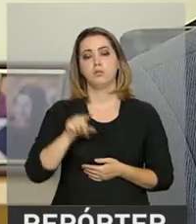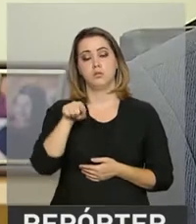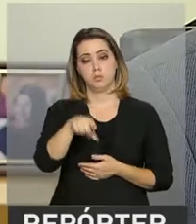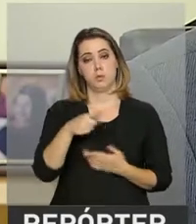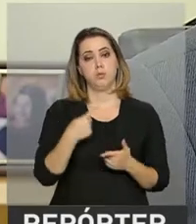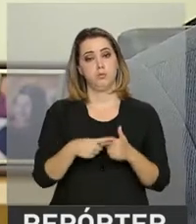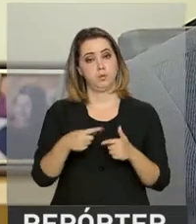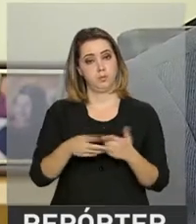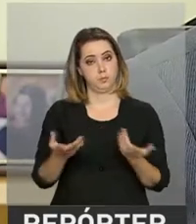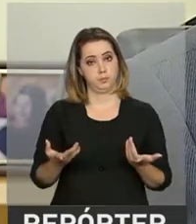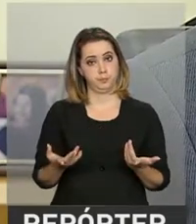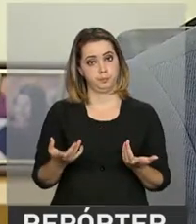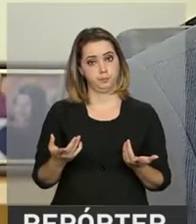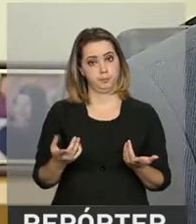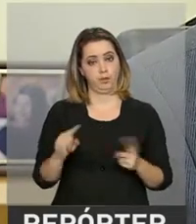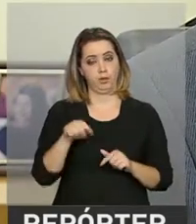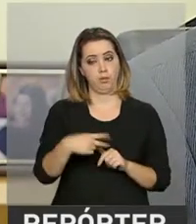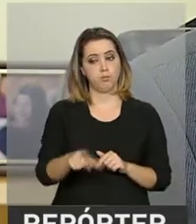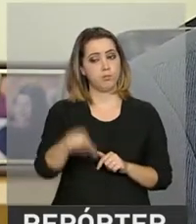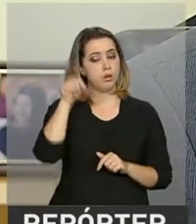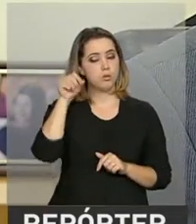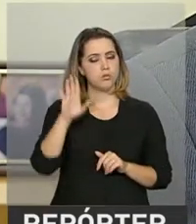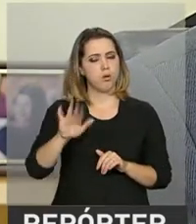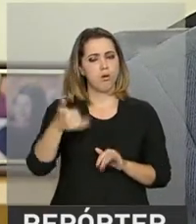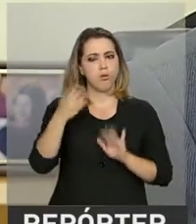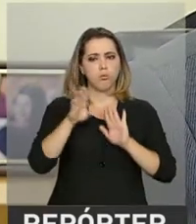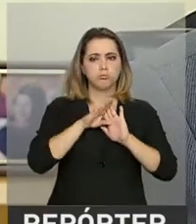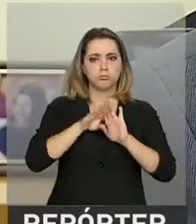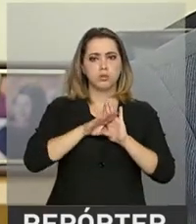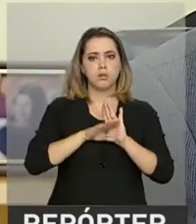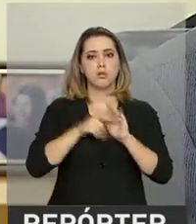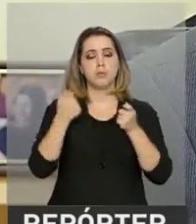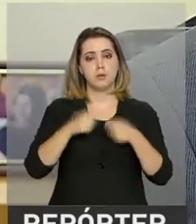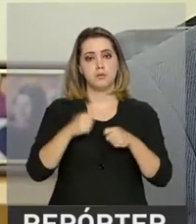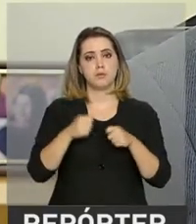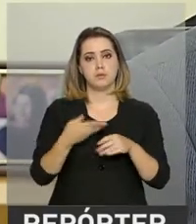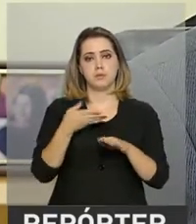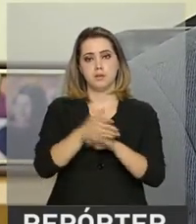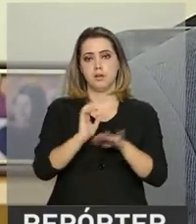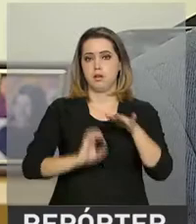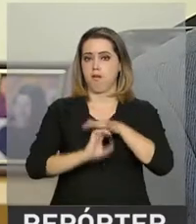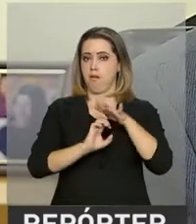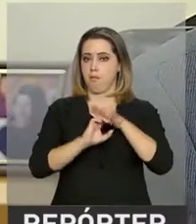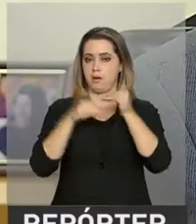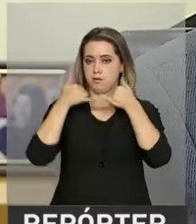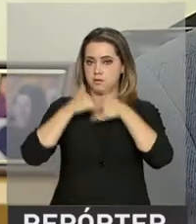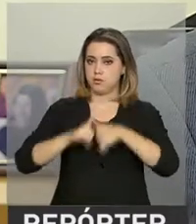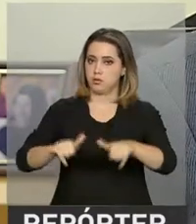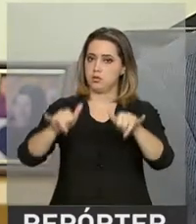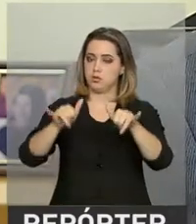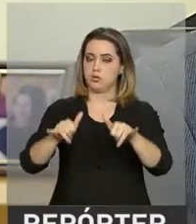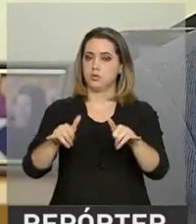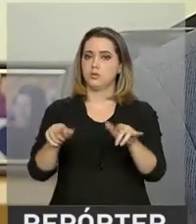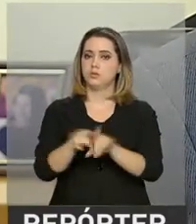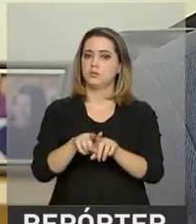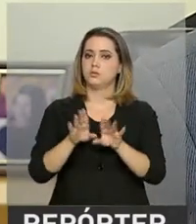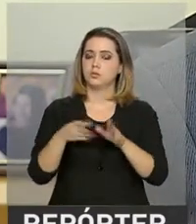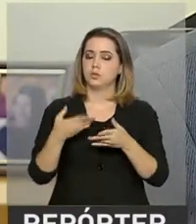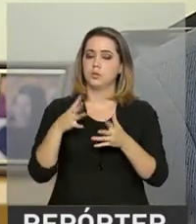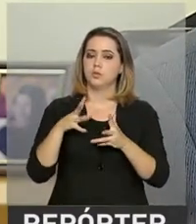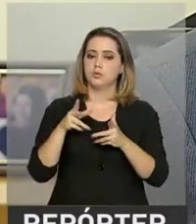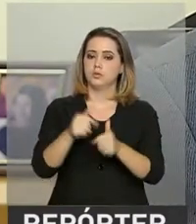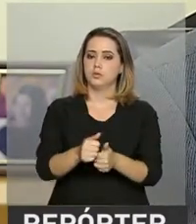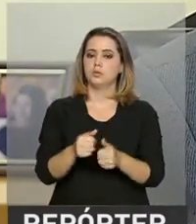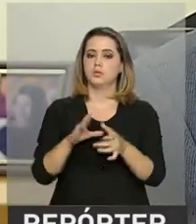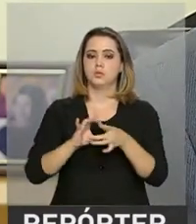caso dele. Então, ele tomando a decisão de fazer, tem que procurar a concessionária, que é ela que vai dar todas